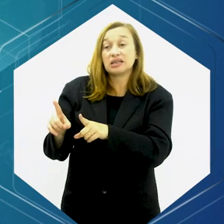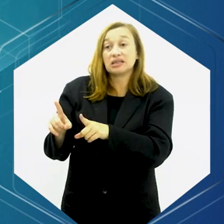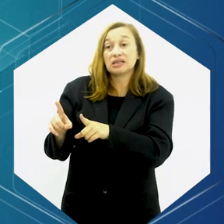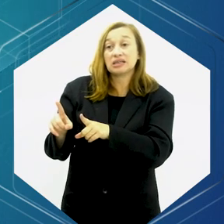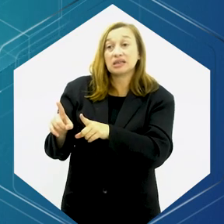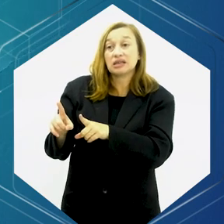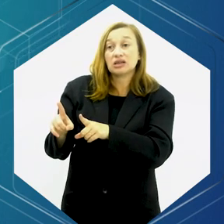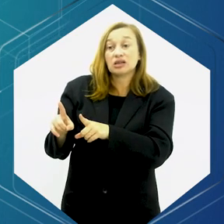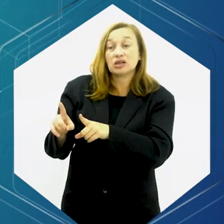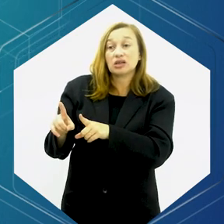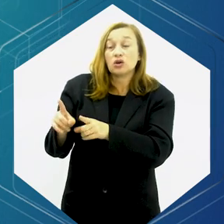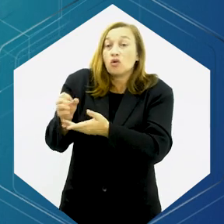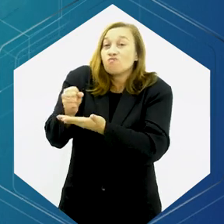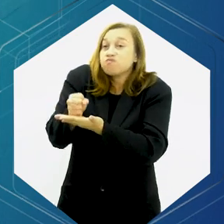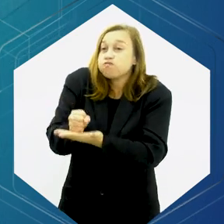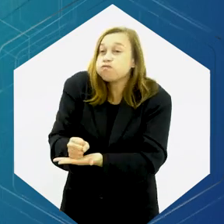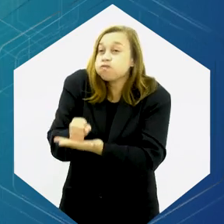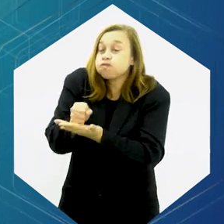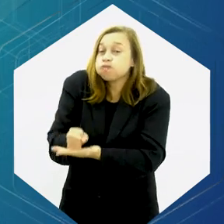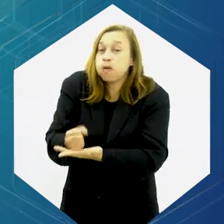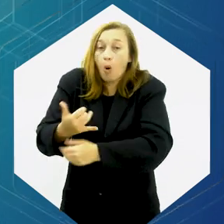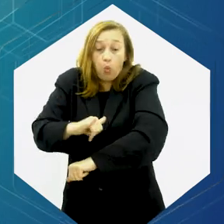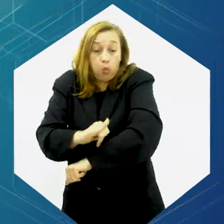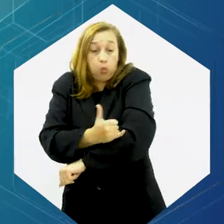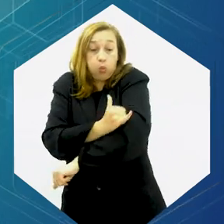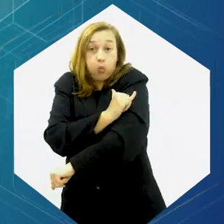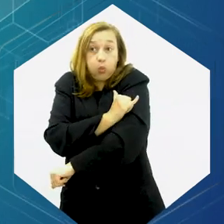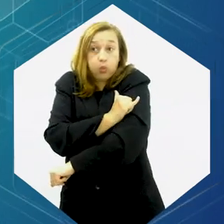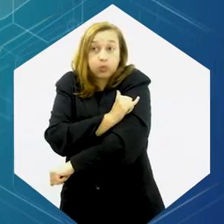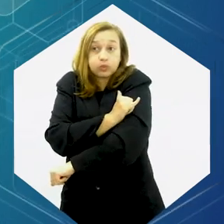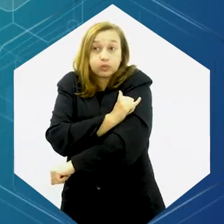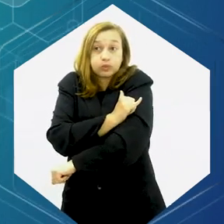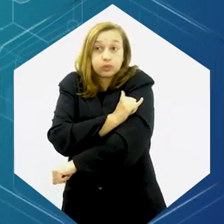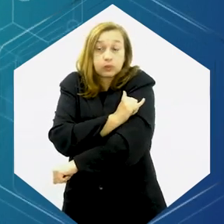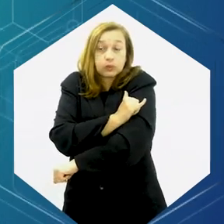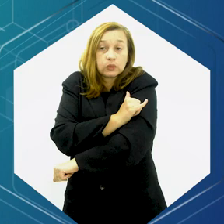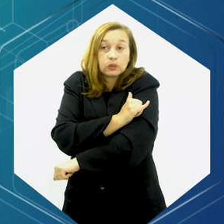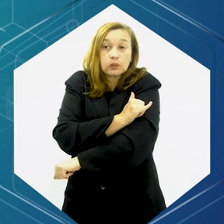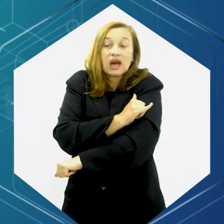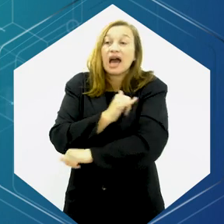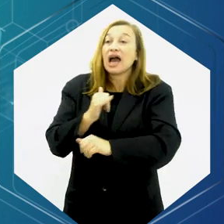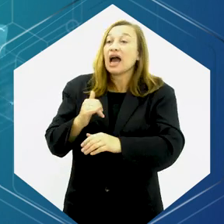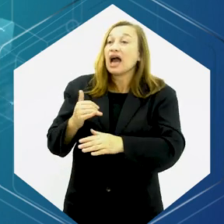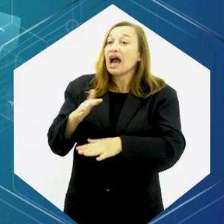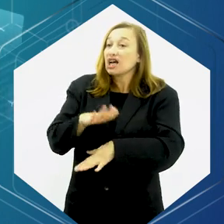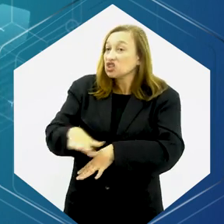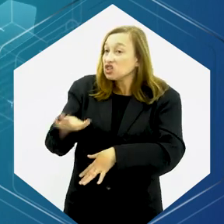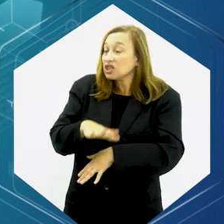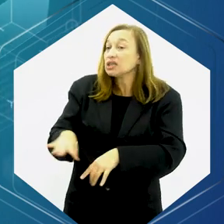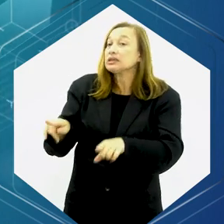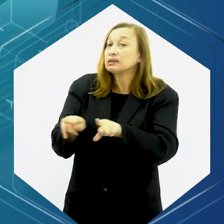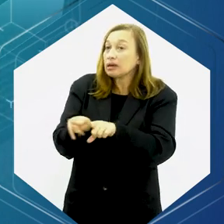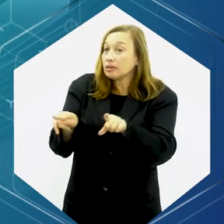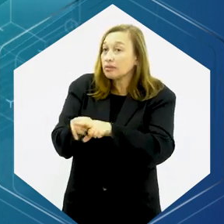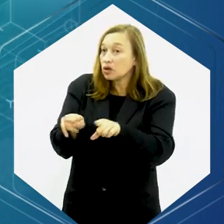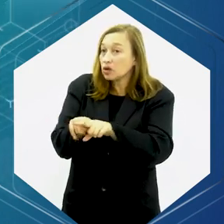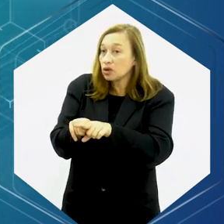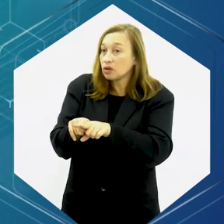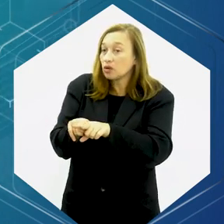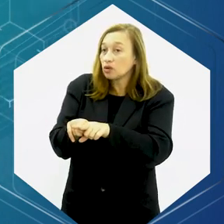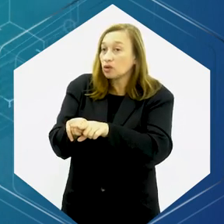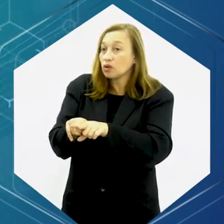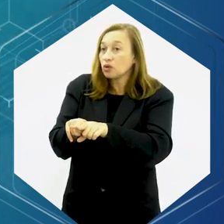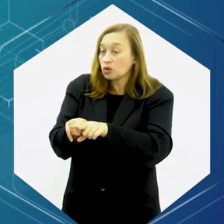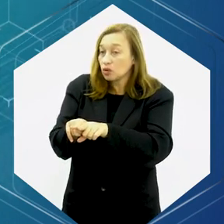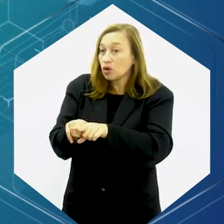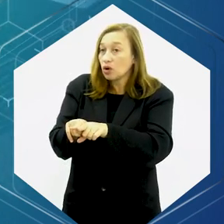termos de prevalência né do excesso de peso e da obesidade eh as crianças elas também apresentaram